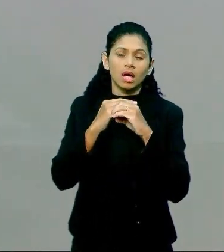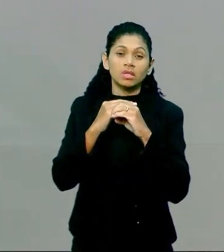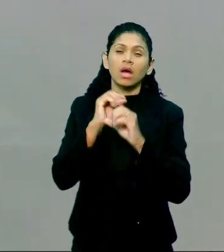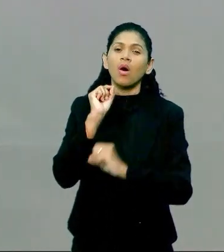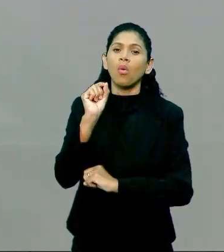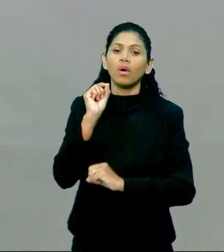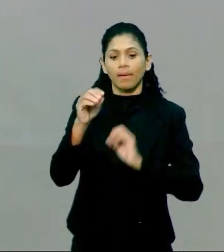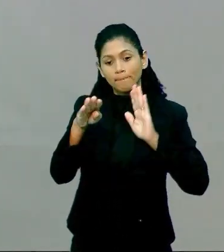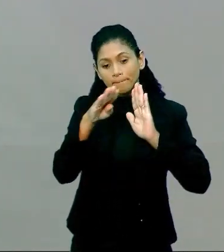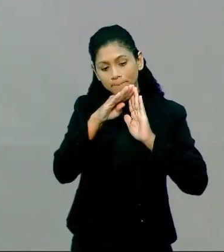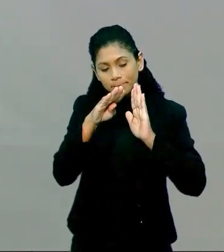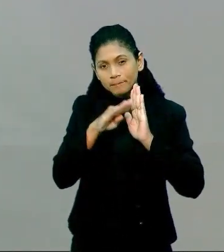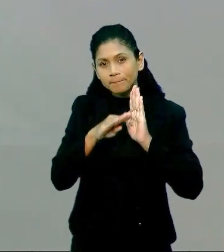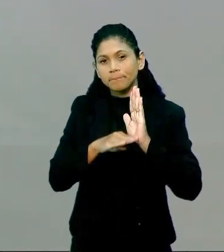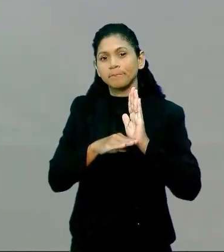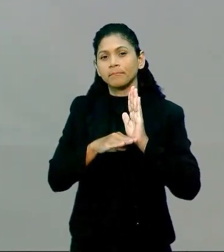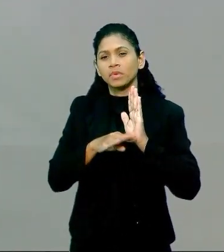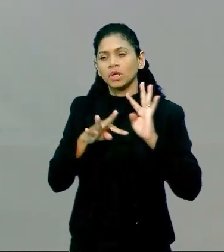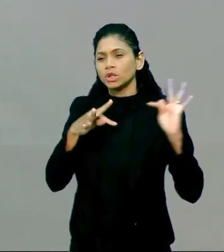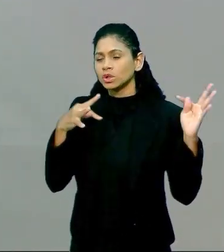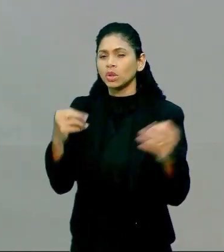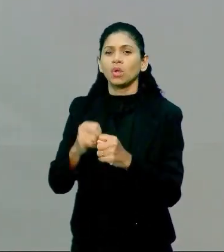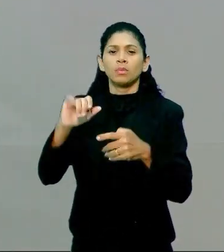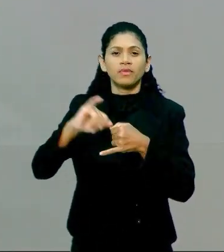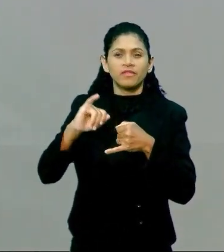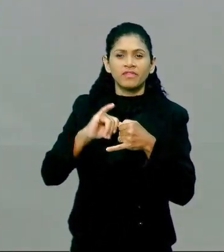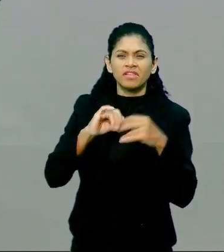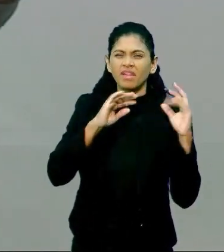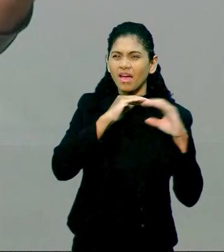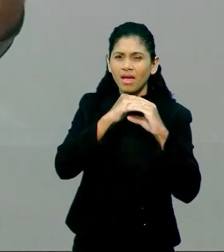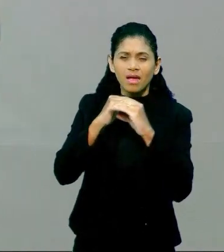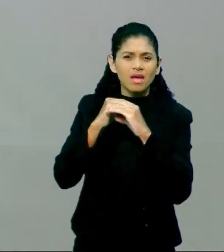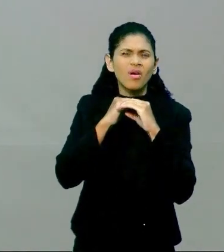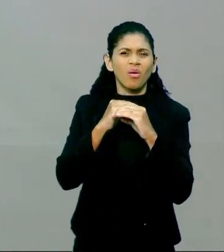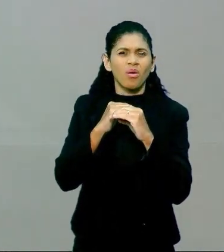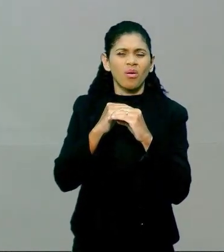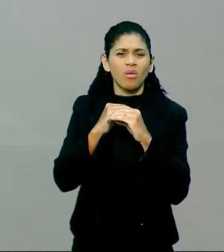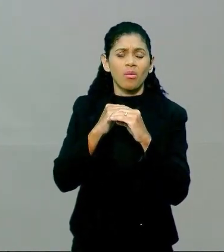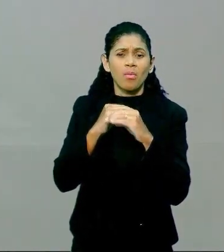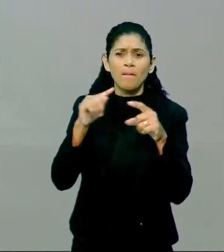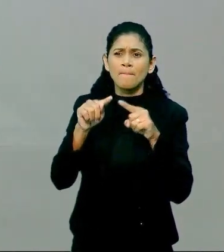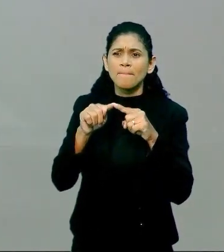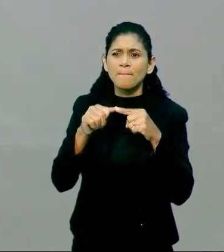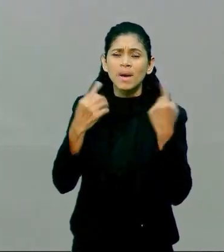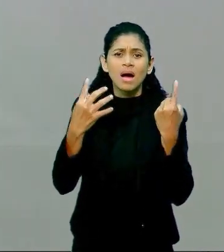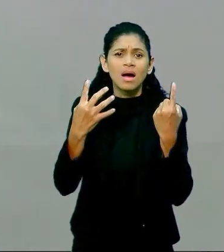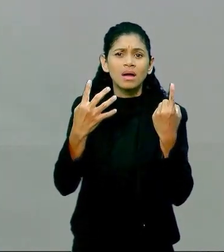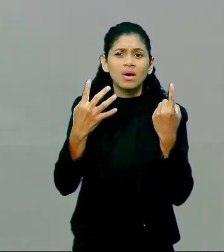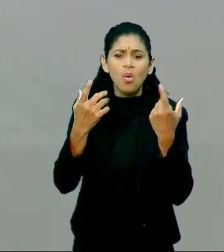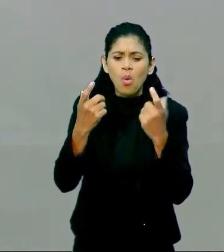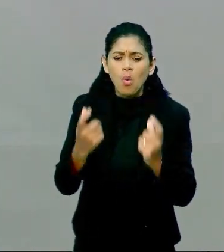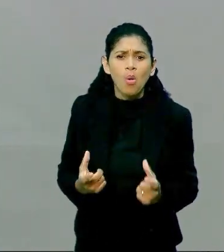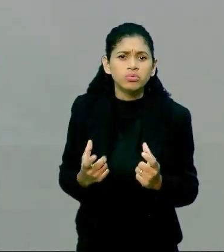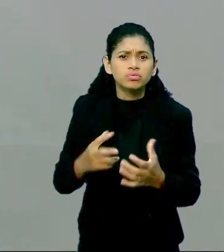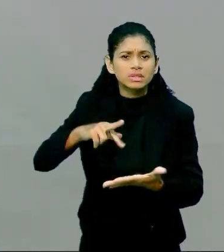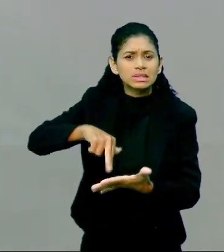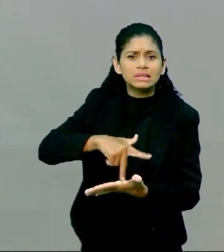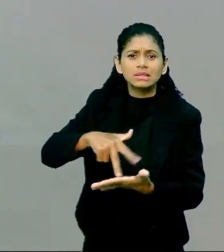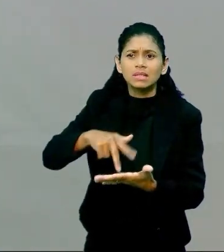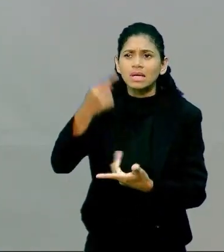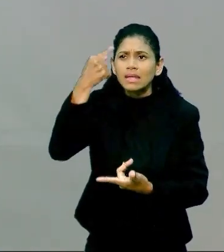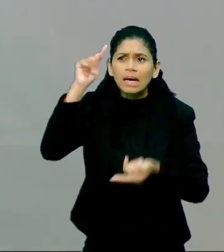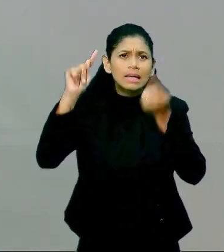em resumo, todo mundo fazer a mesma coisa? Pode, mas cadê a dança? Cadê a expressão? Cadê a